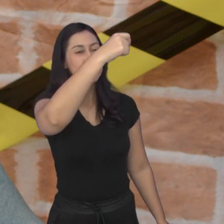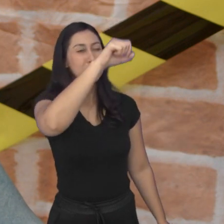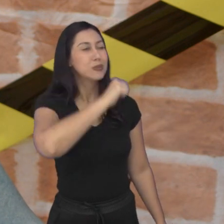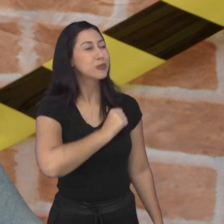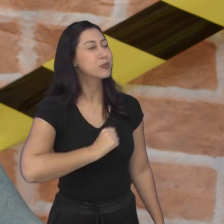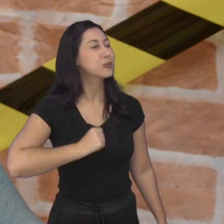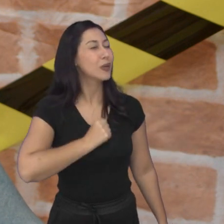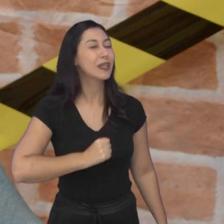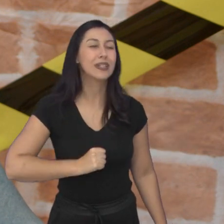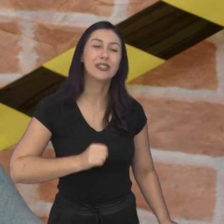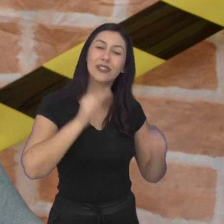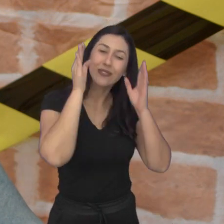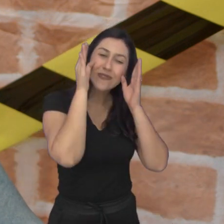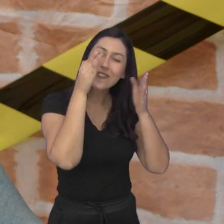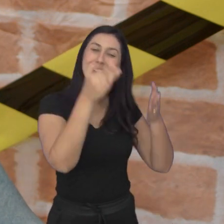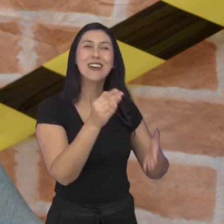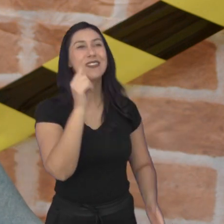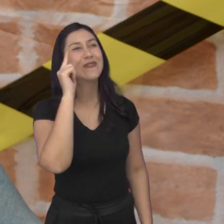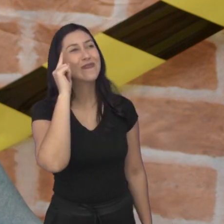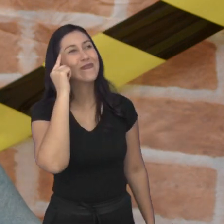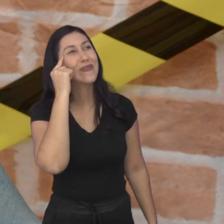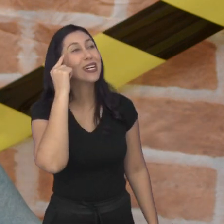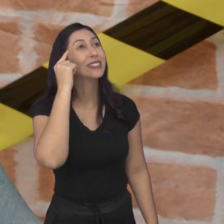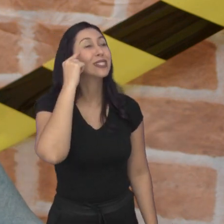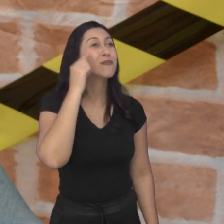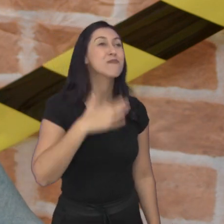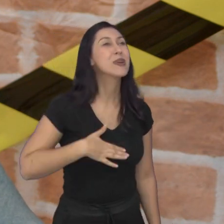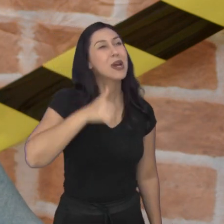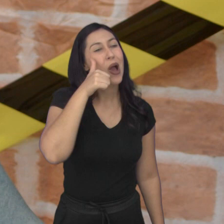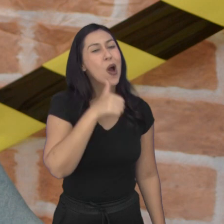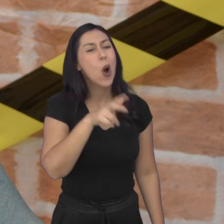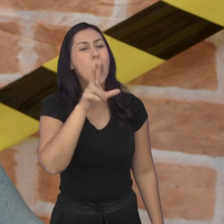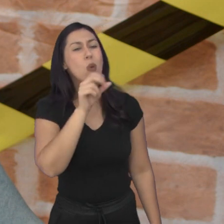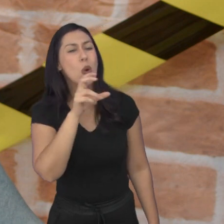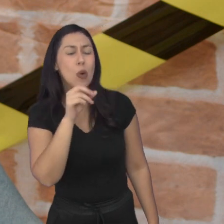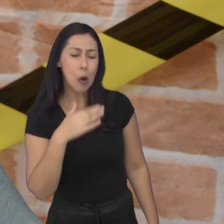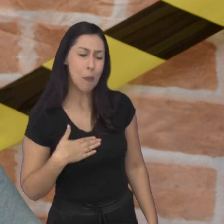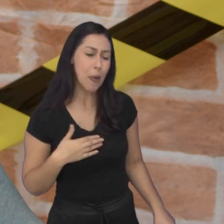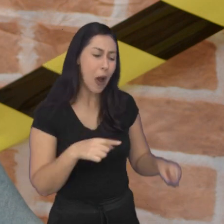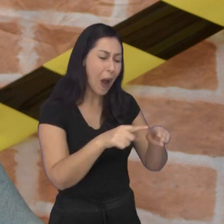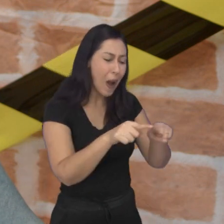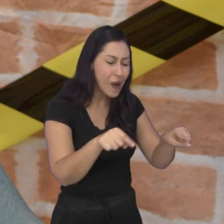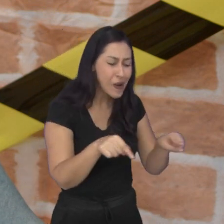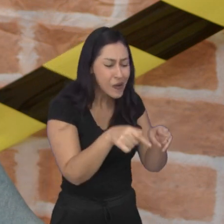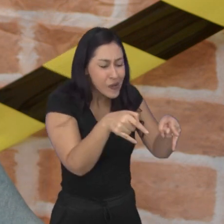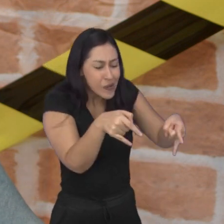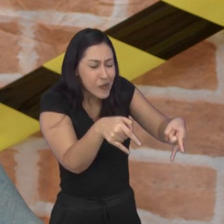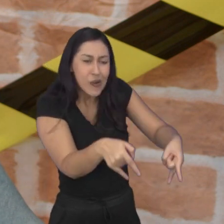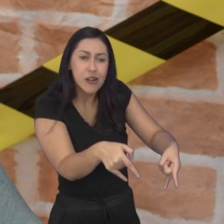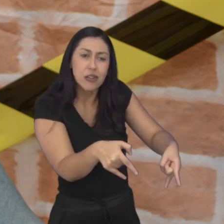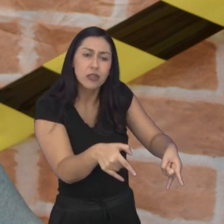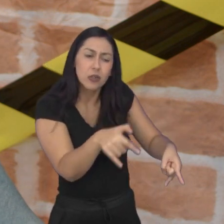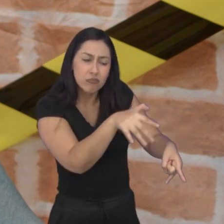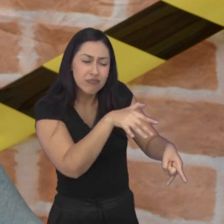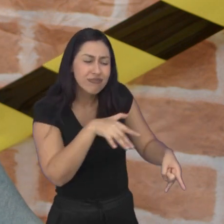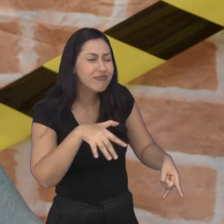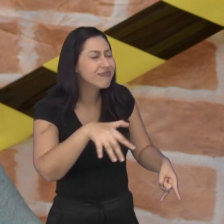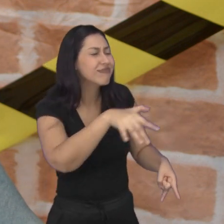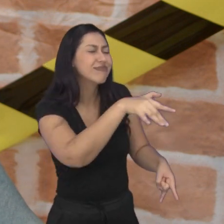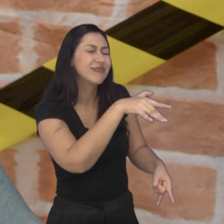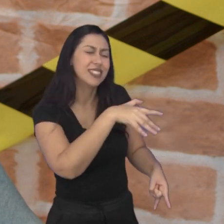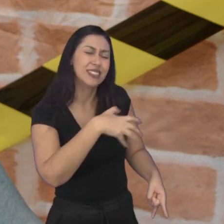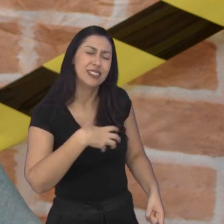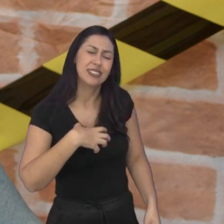na minha avó, foi pensando no meu quarto, foi pensando no ambiente que eu teria ali